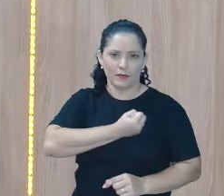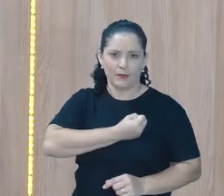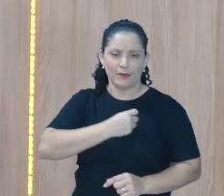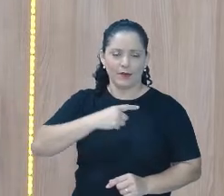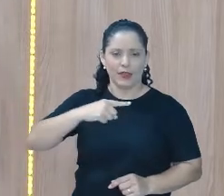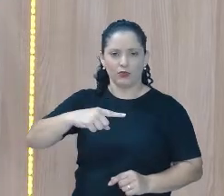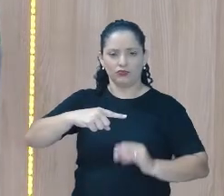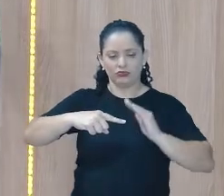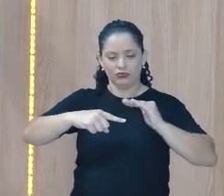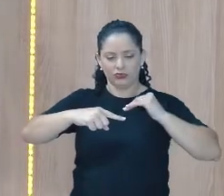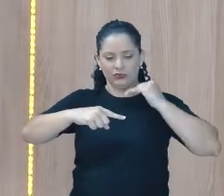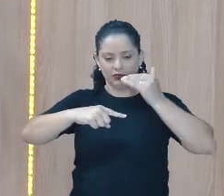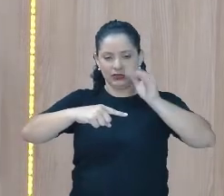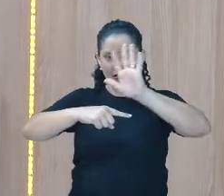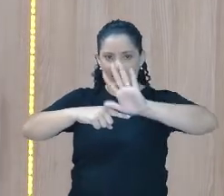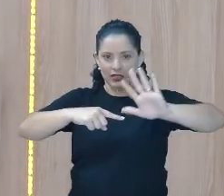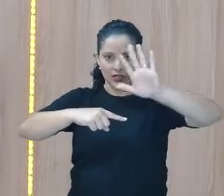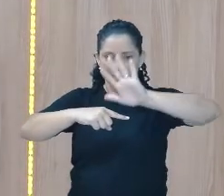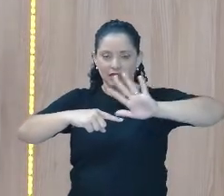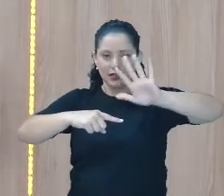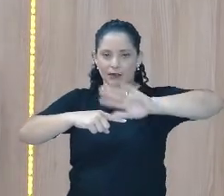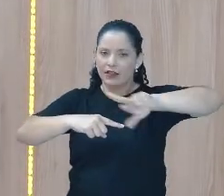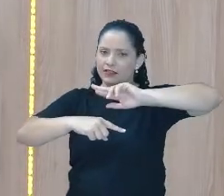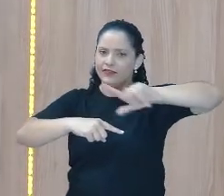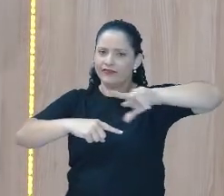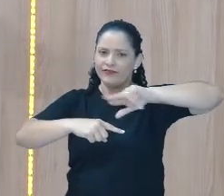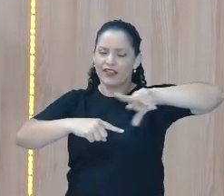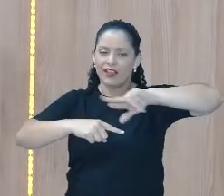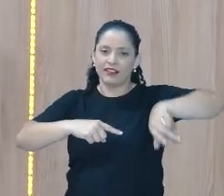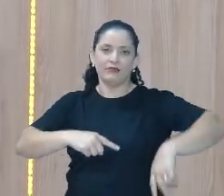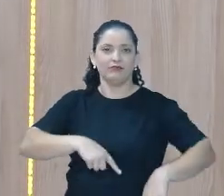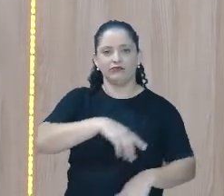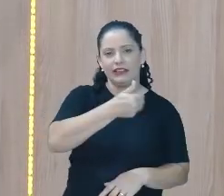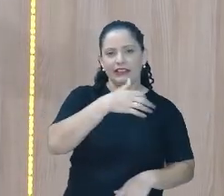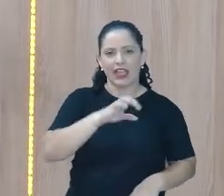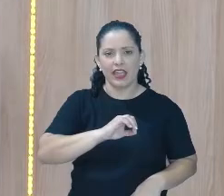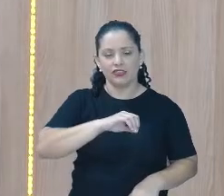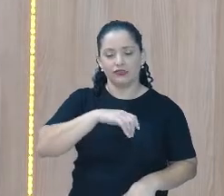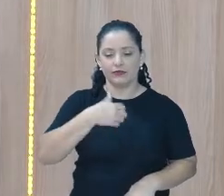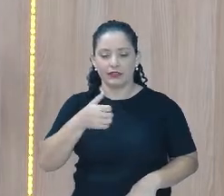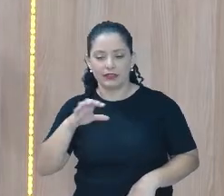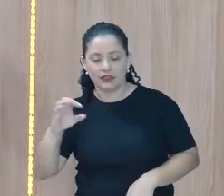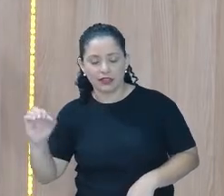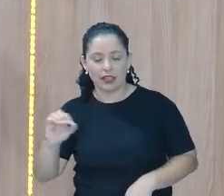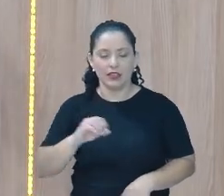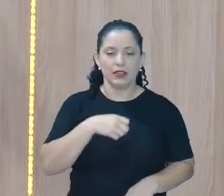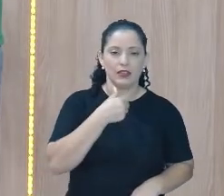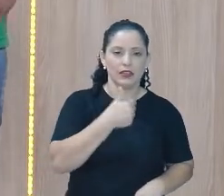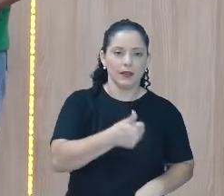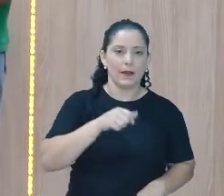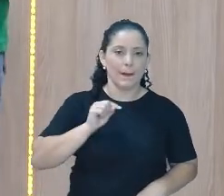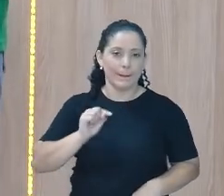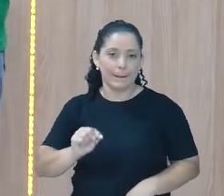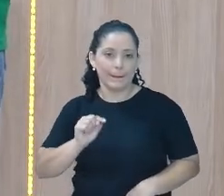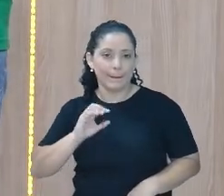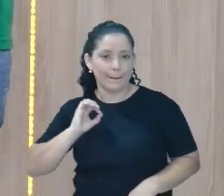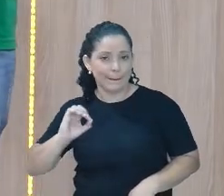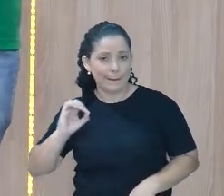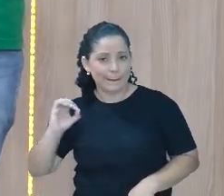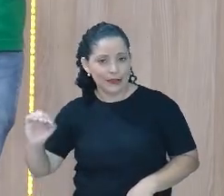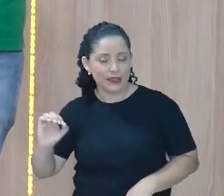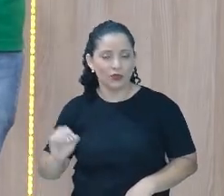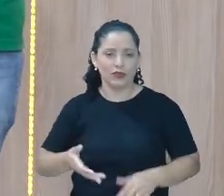múltiplo de 10, tá? 10, 100, 1000, 10.000 e assim por diante, tá?